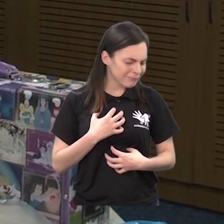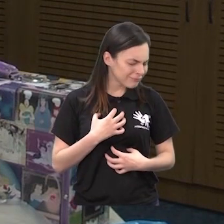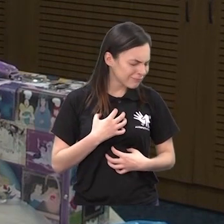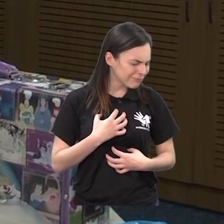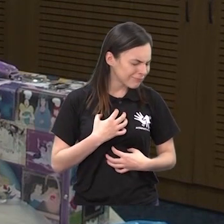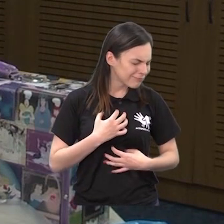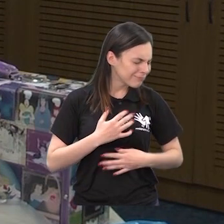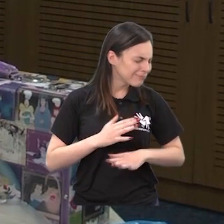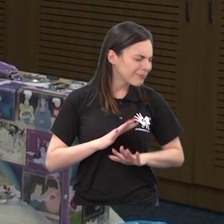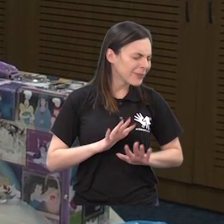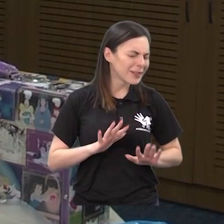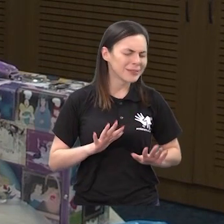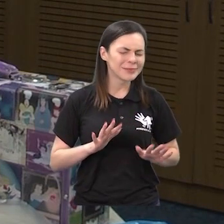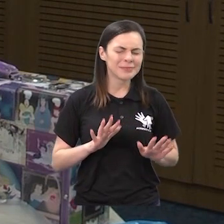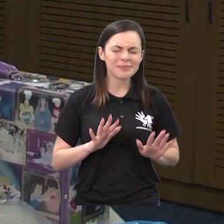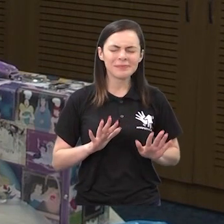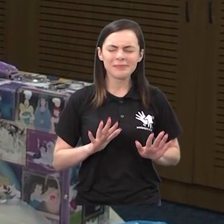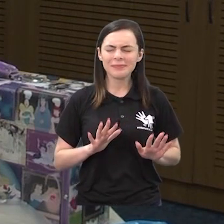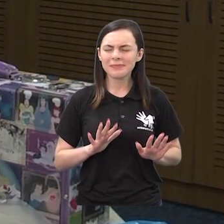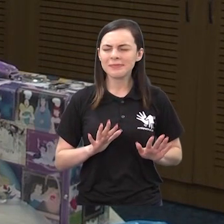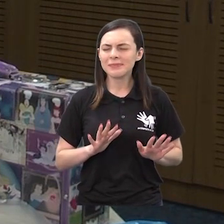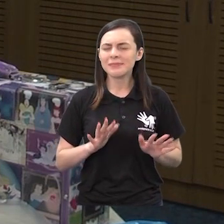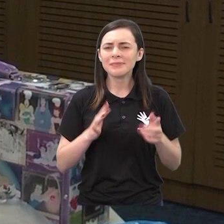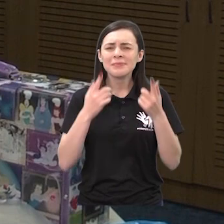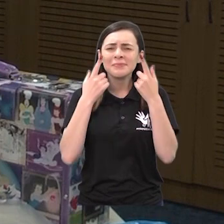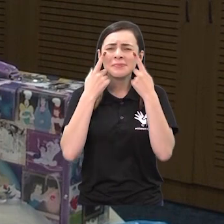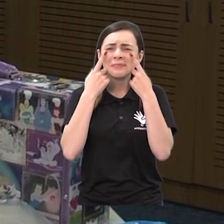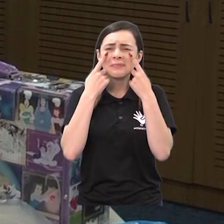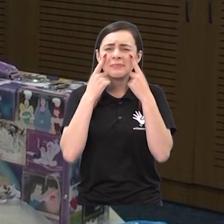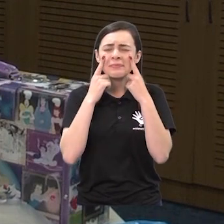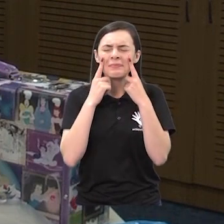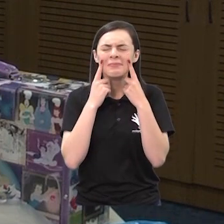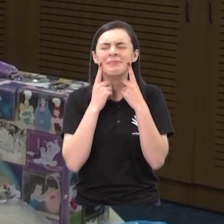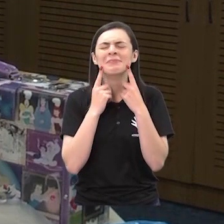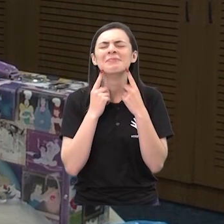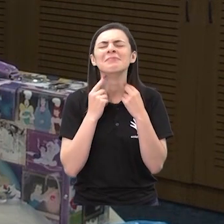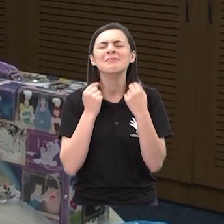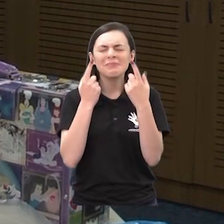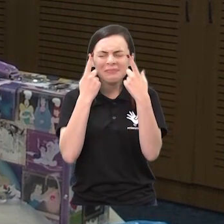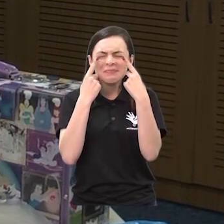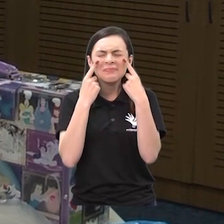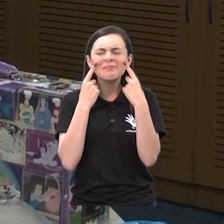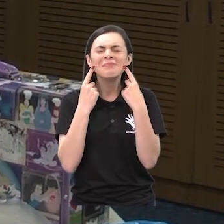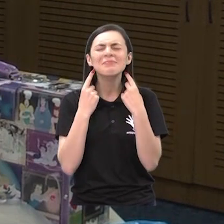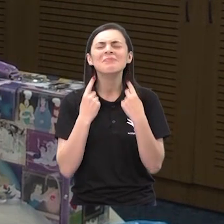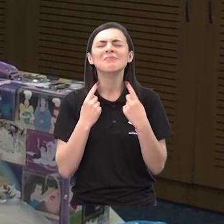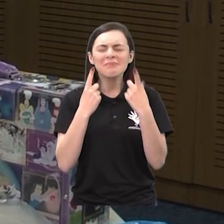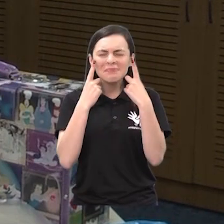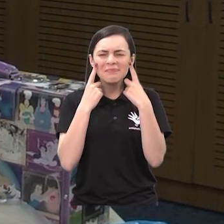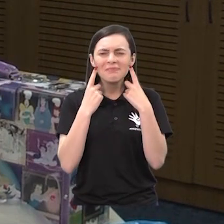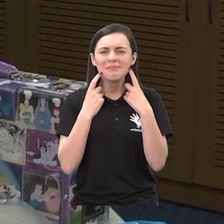Oh, não! Disse o sapinho e começou a chorar.